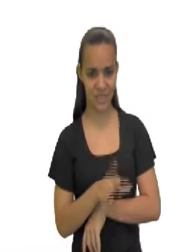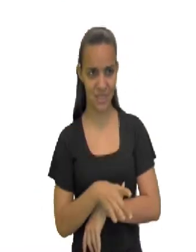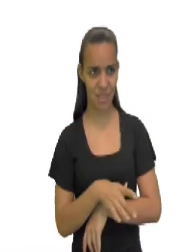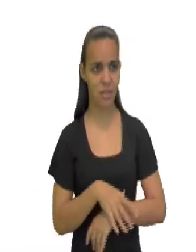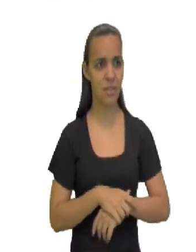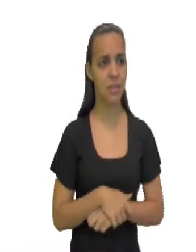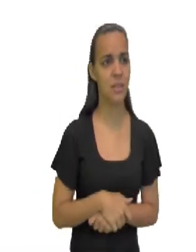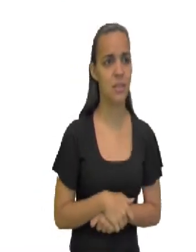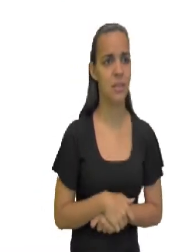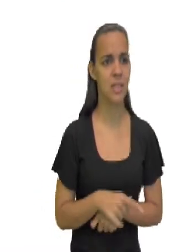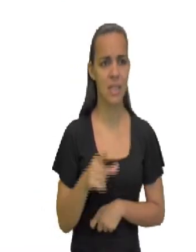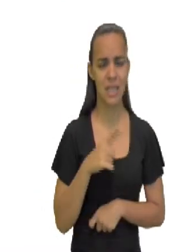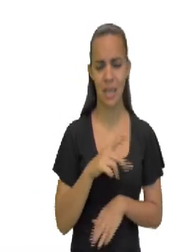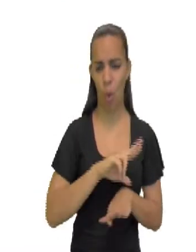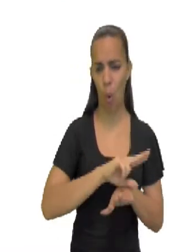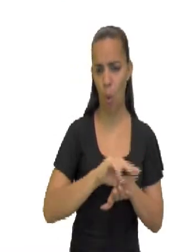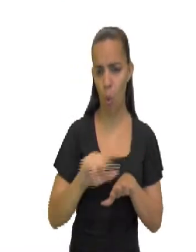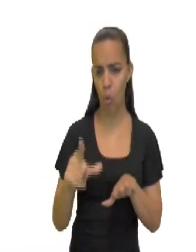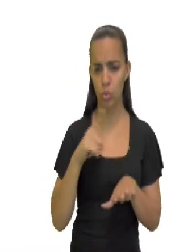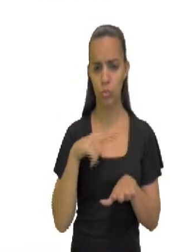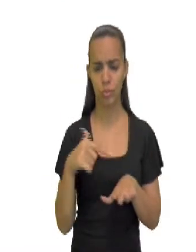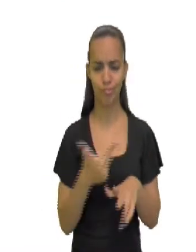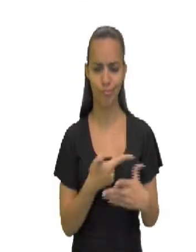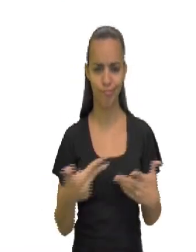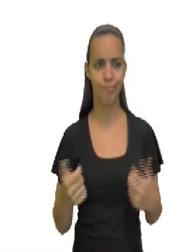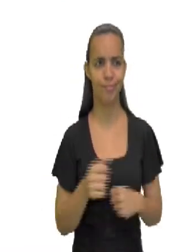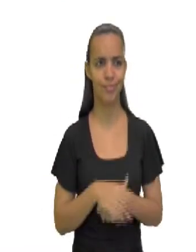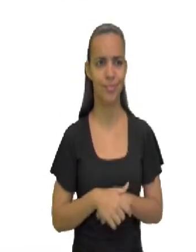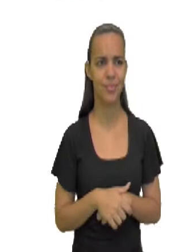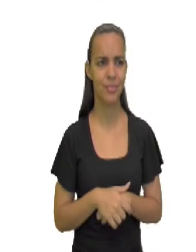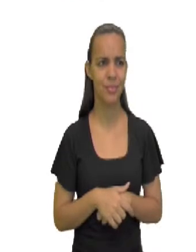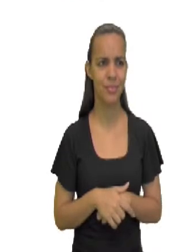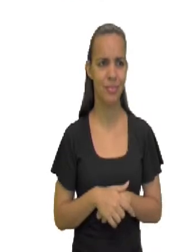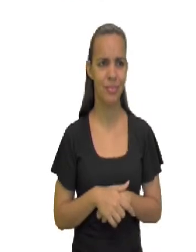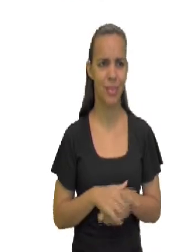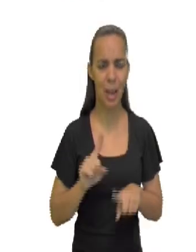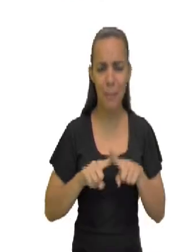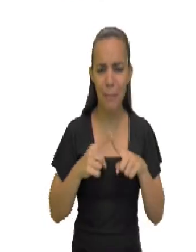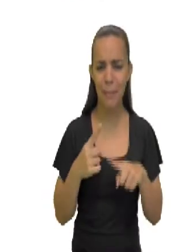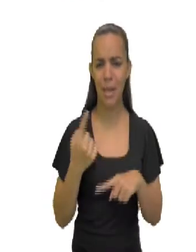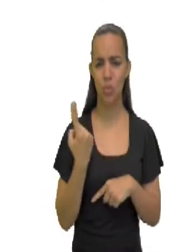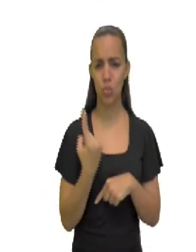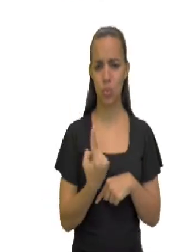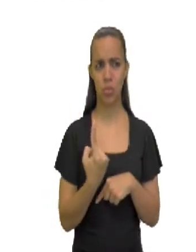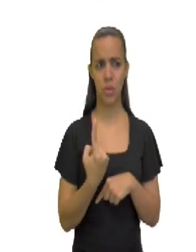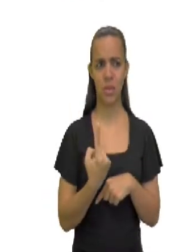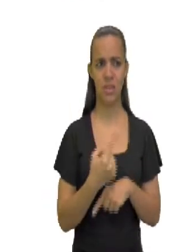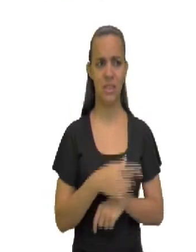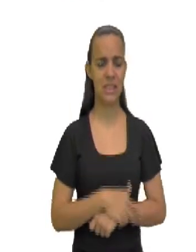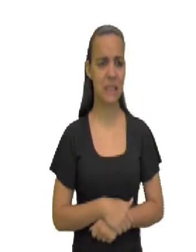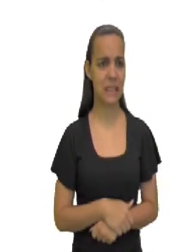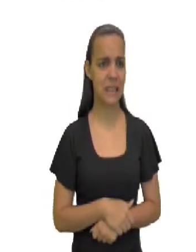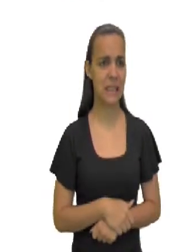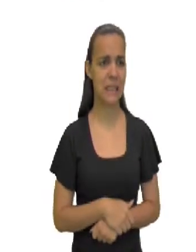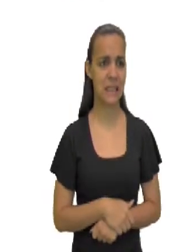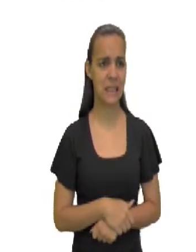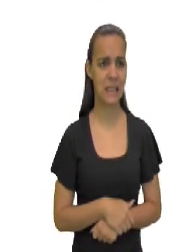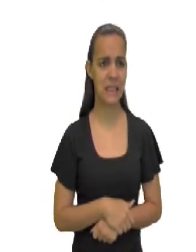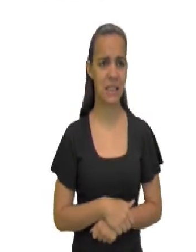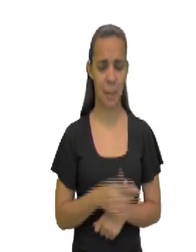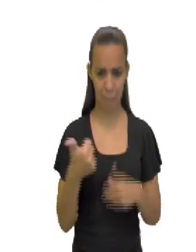embalagem, também lixo. Mais uma imagem, e essa daí você já viu perto da sua